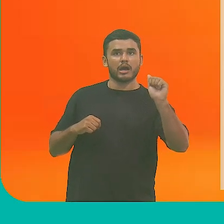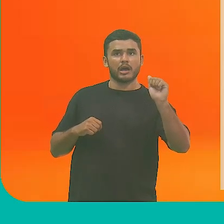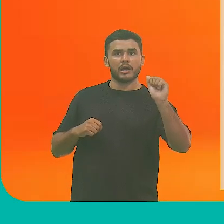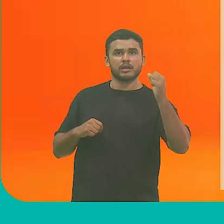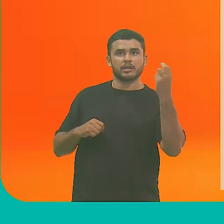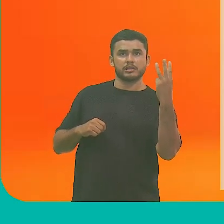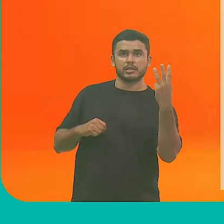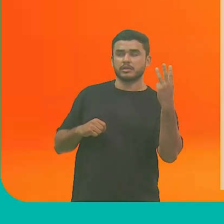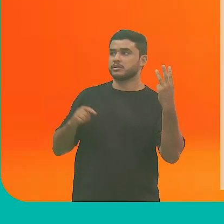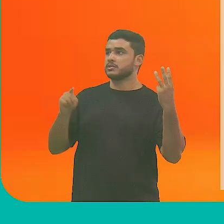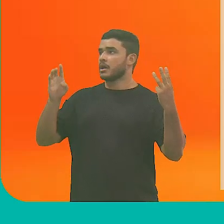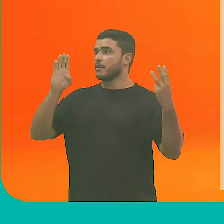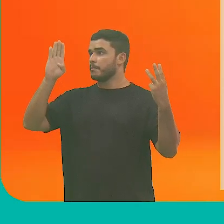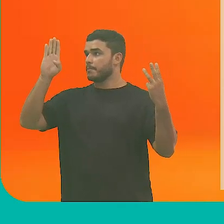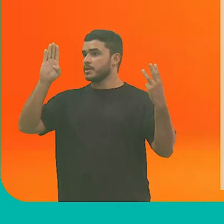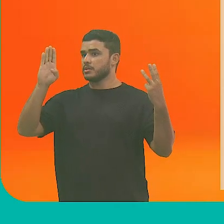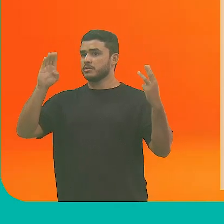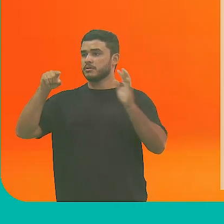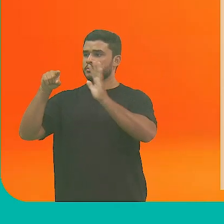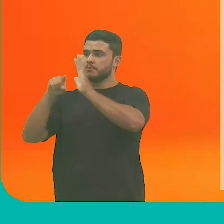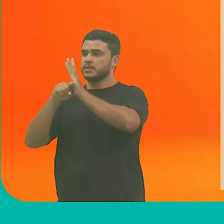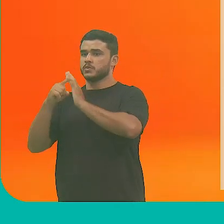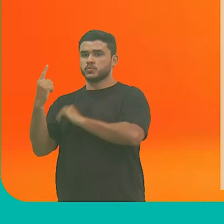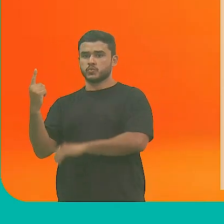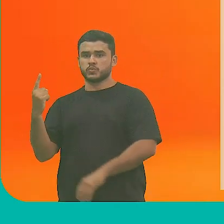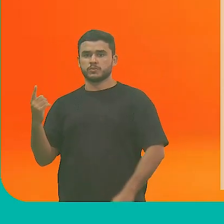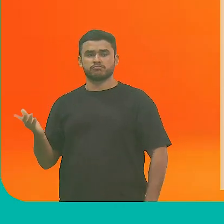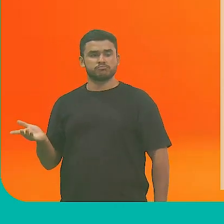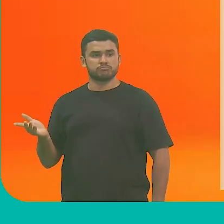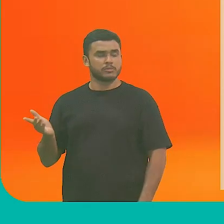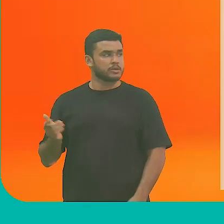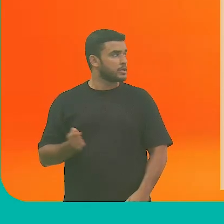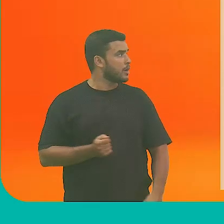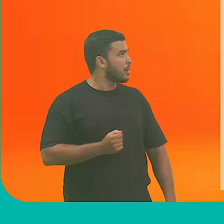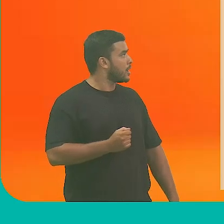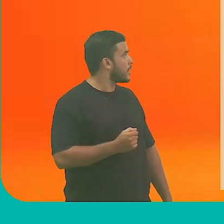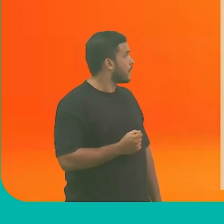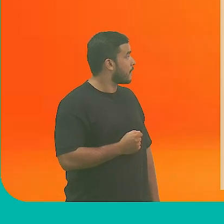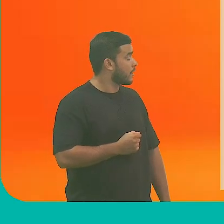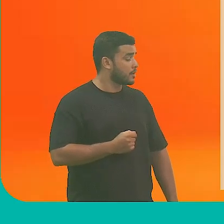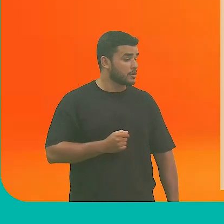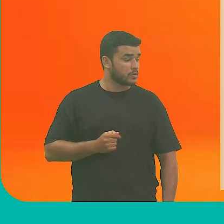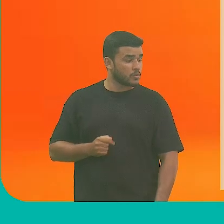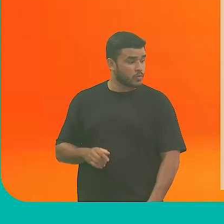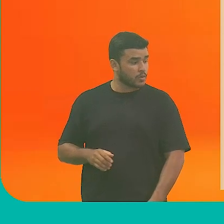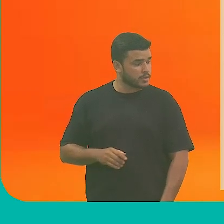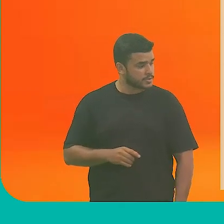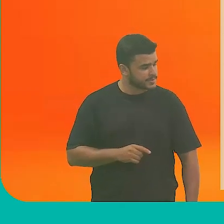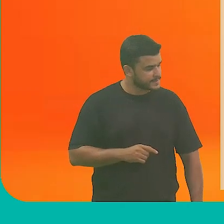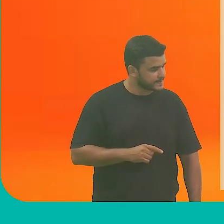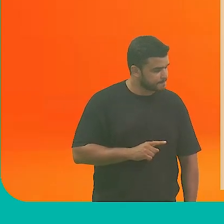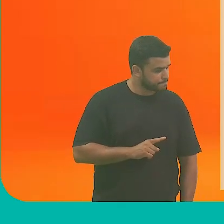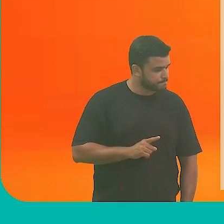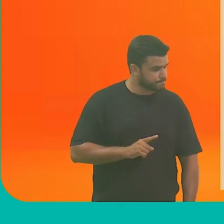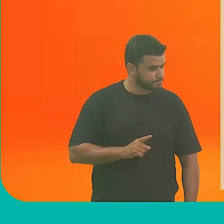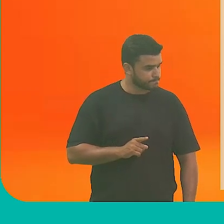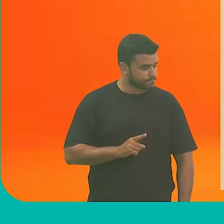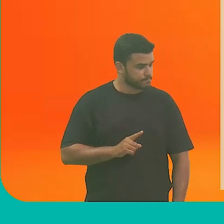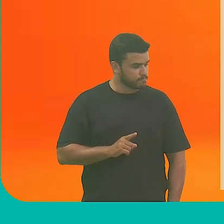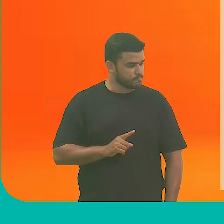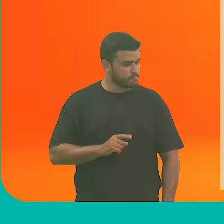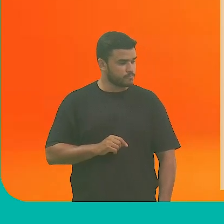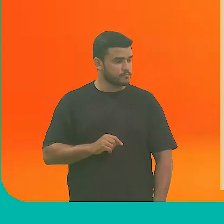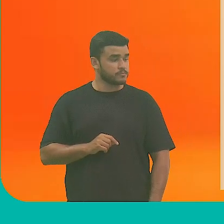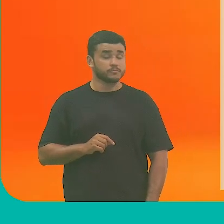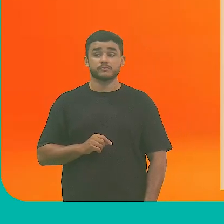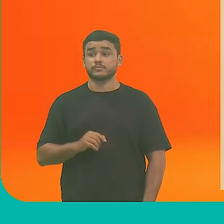às 9 horas. O que é que ele quer saber? Ele quer saber, ó, em quanto desses instantes a A